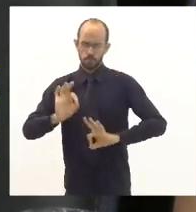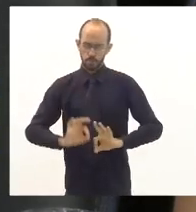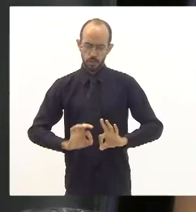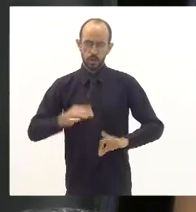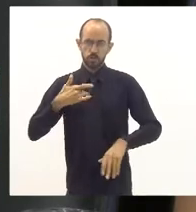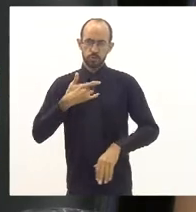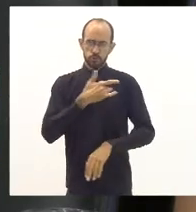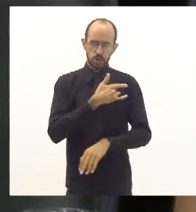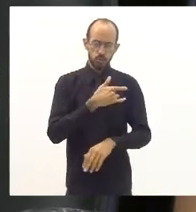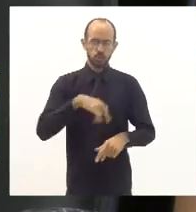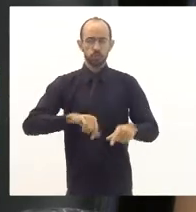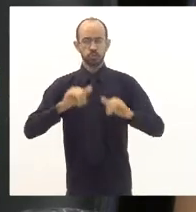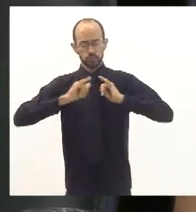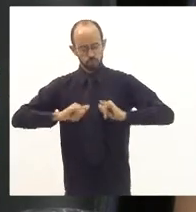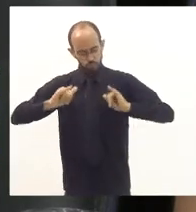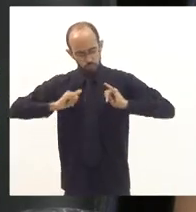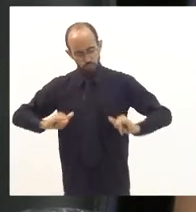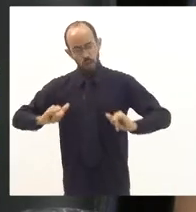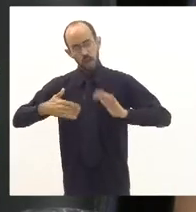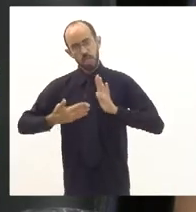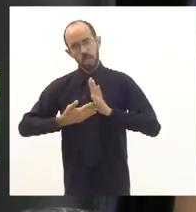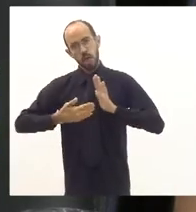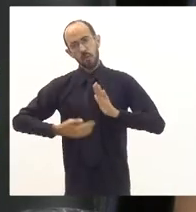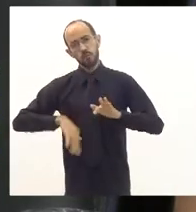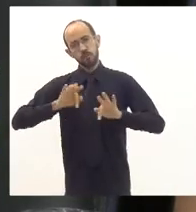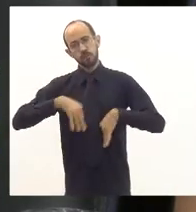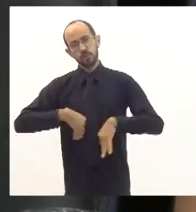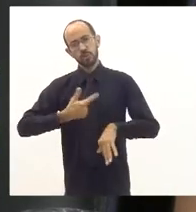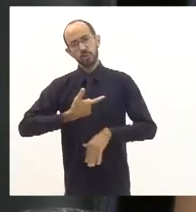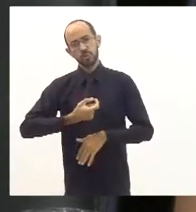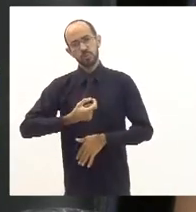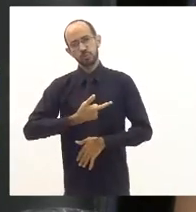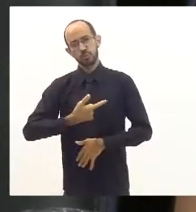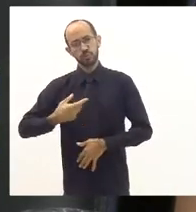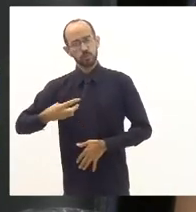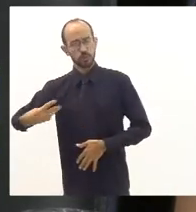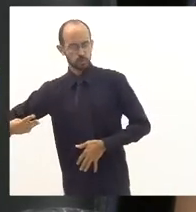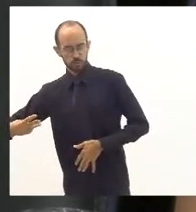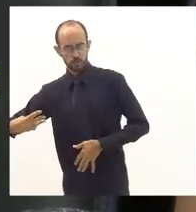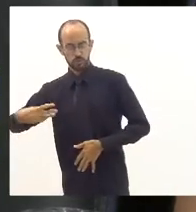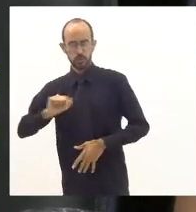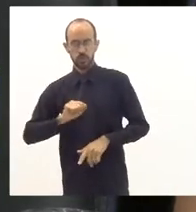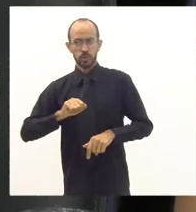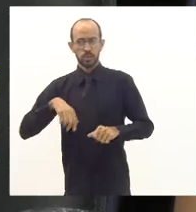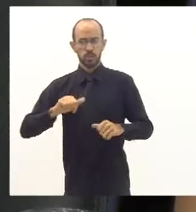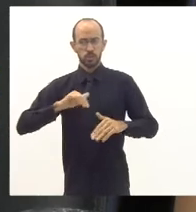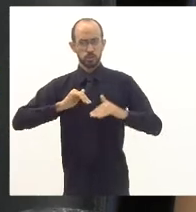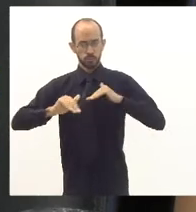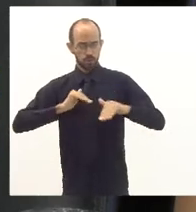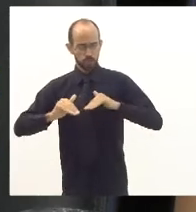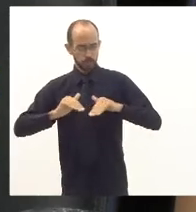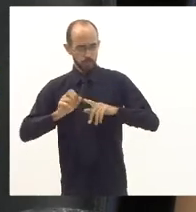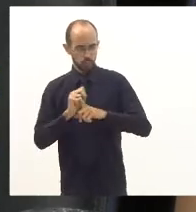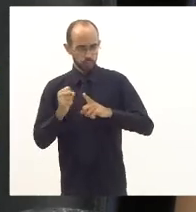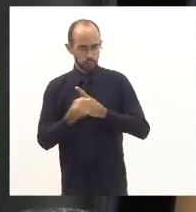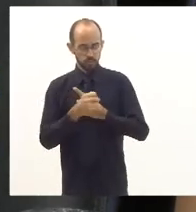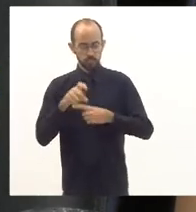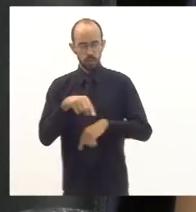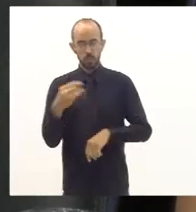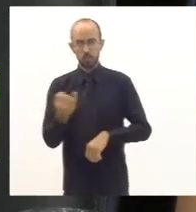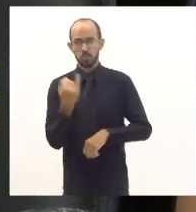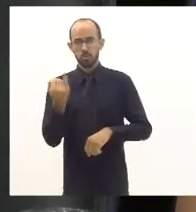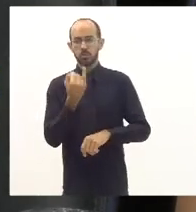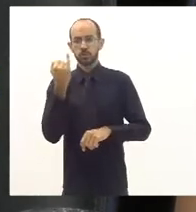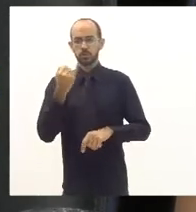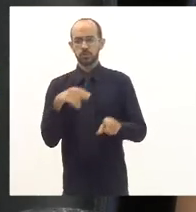Saúde, de fazer essa publicação até final de 2023, e a presença do movimento, dos movimentos sociais, ela é fundamental para que a gente